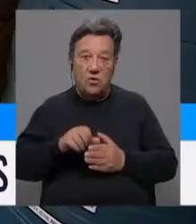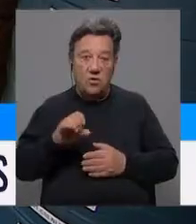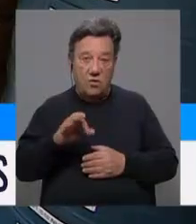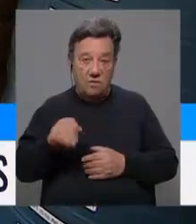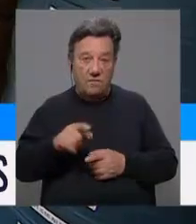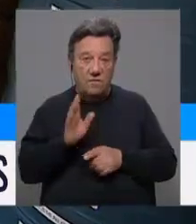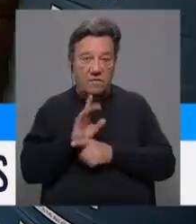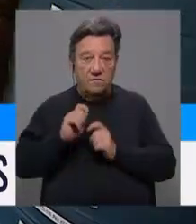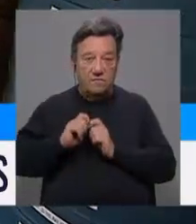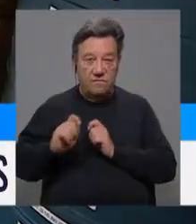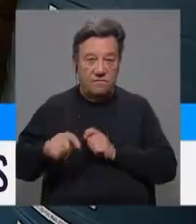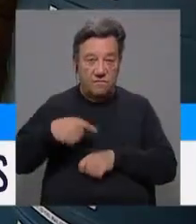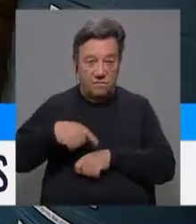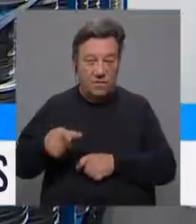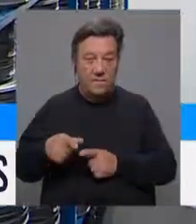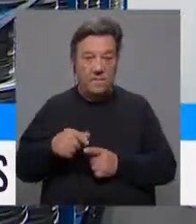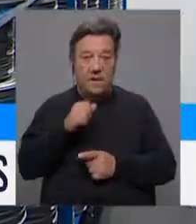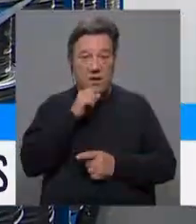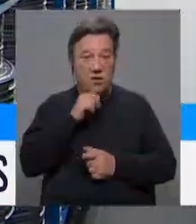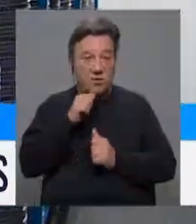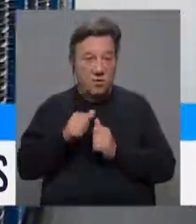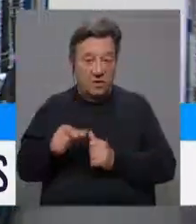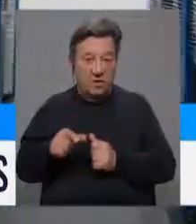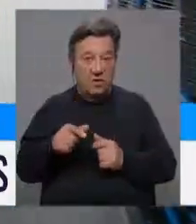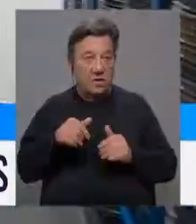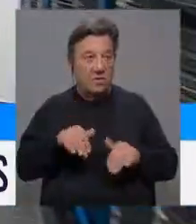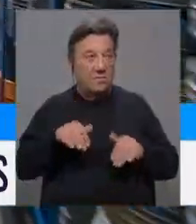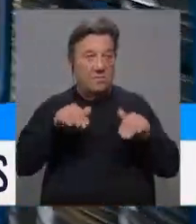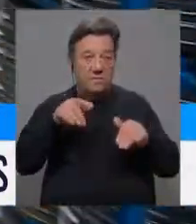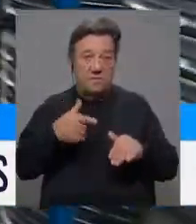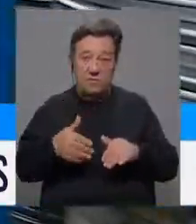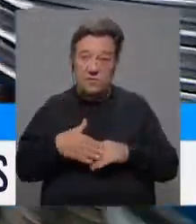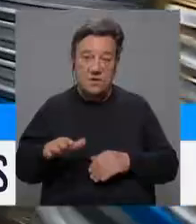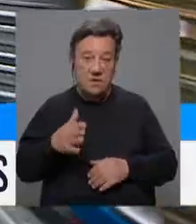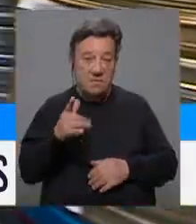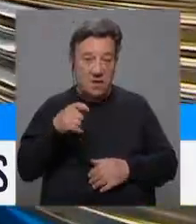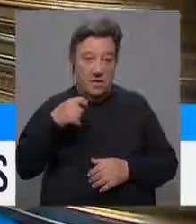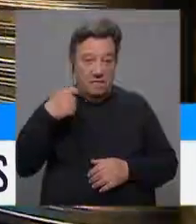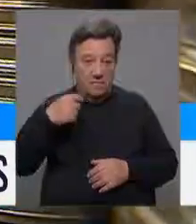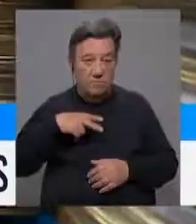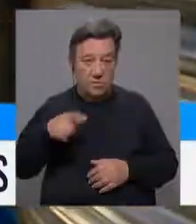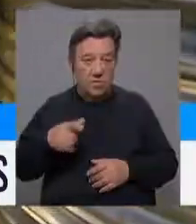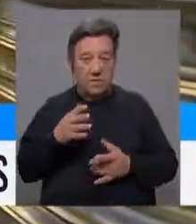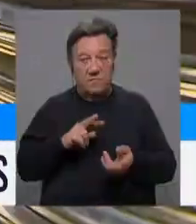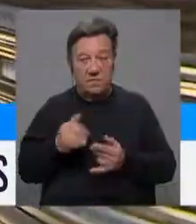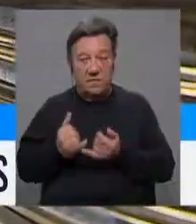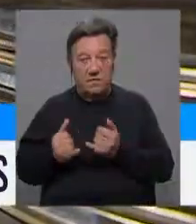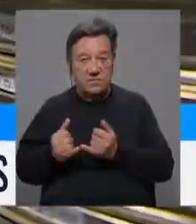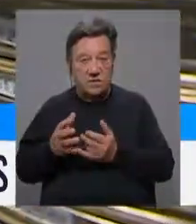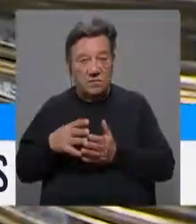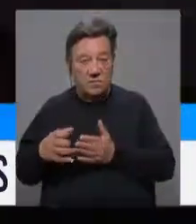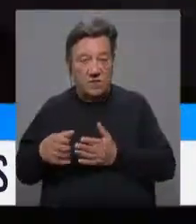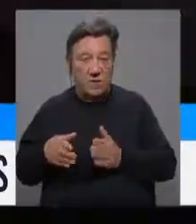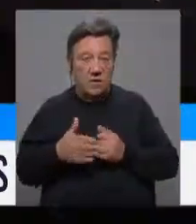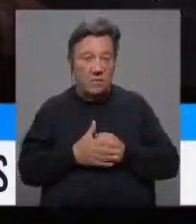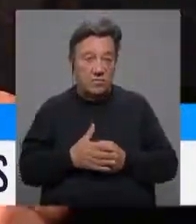longas metragens cor. Destas prateleiras vão sair cerca de 1000 filmes portugueses para digitalização. Um